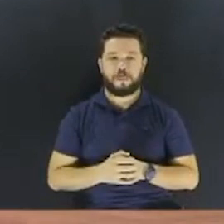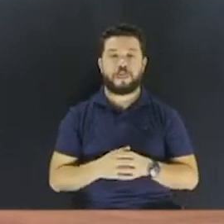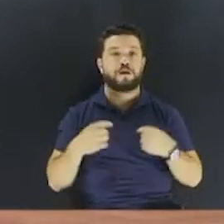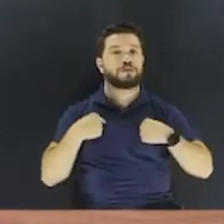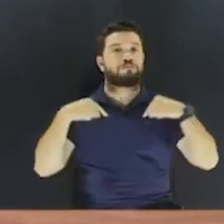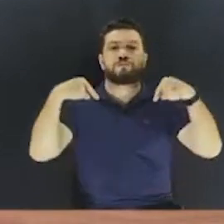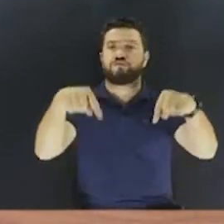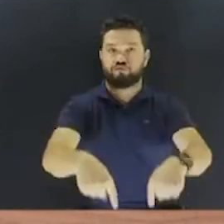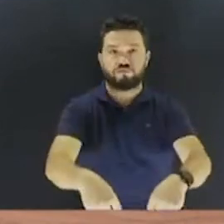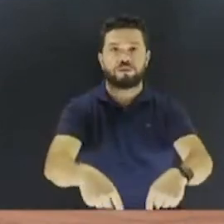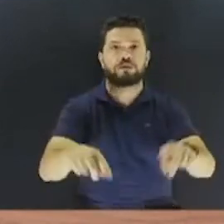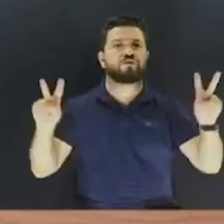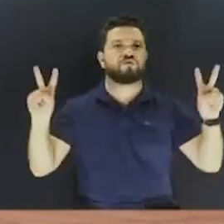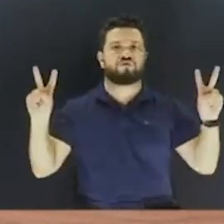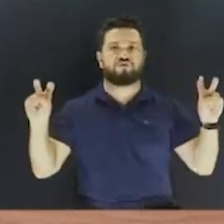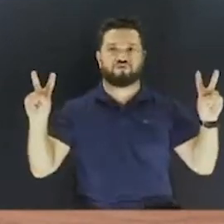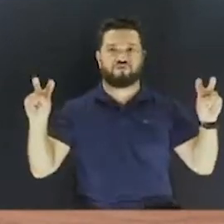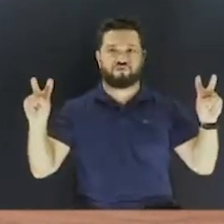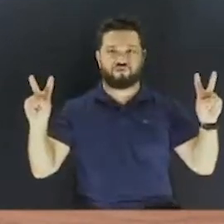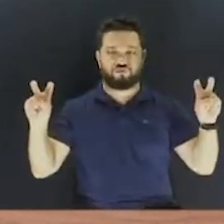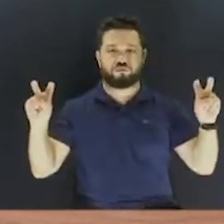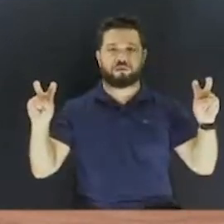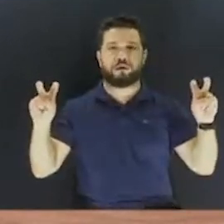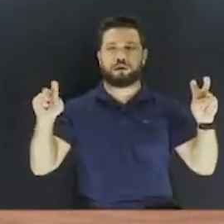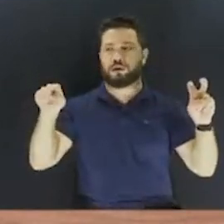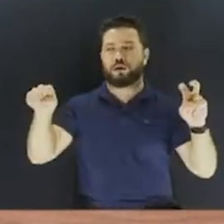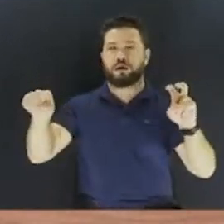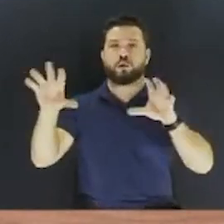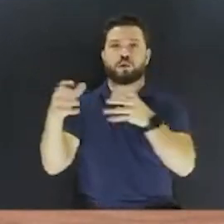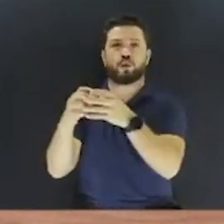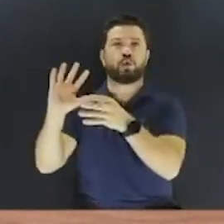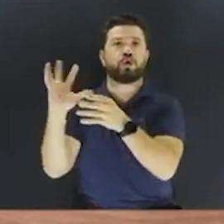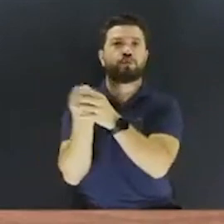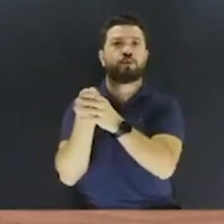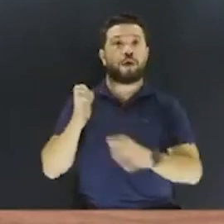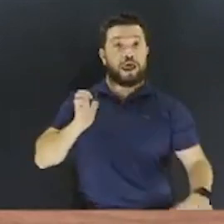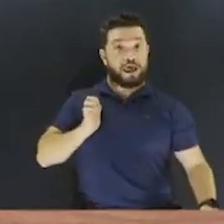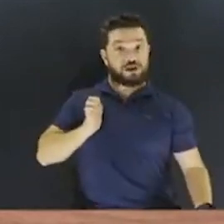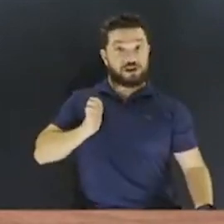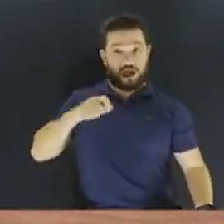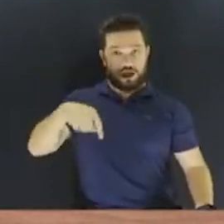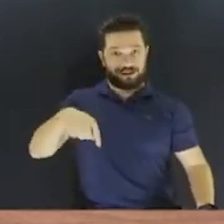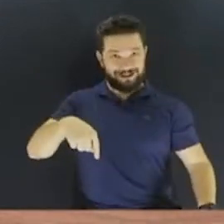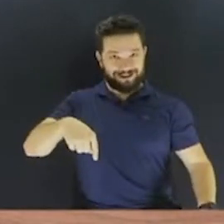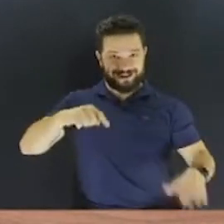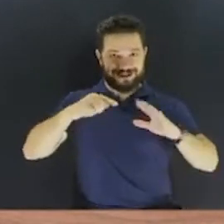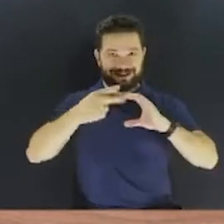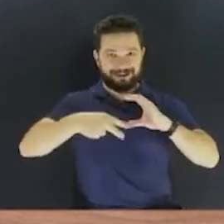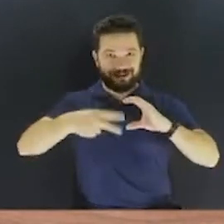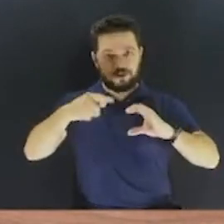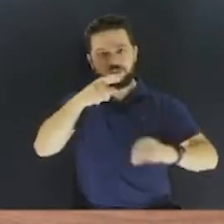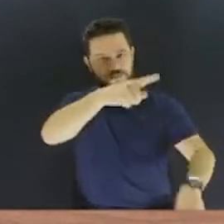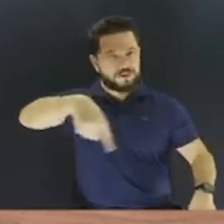término da e as conclusões do trabalho do Conselho de ética desta Câmara Municipal de Curitiba Todos nós